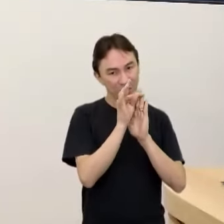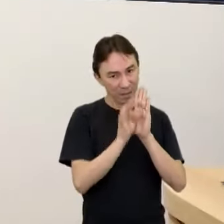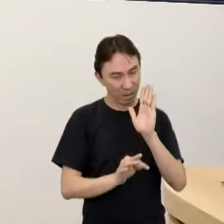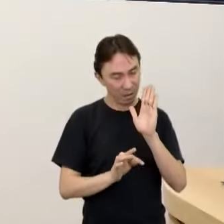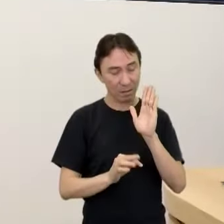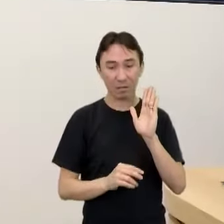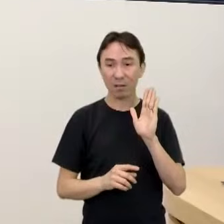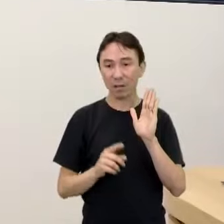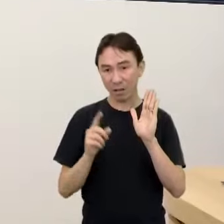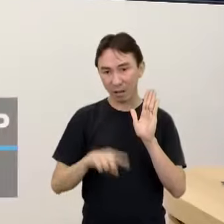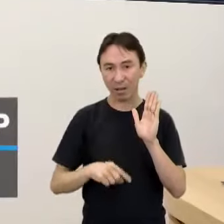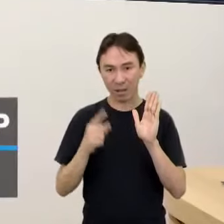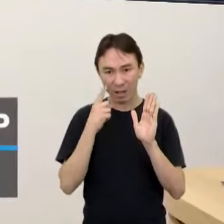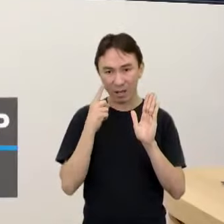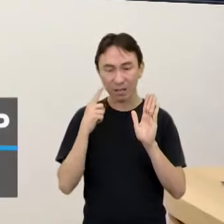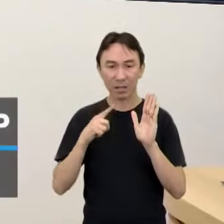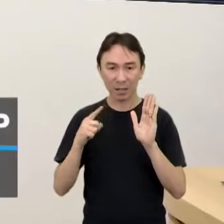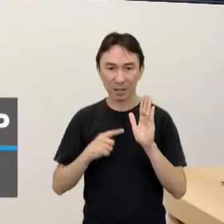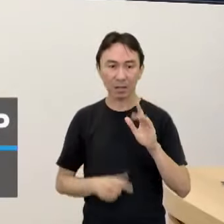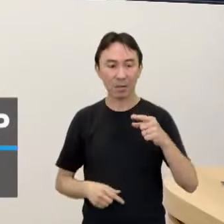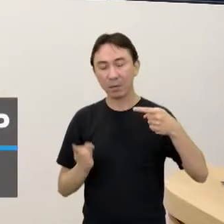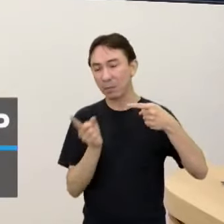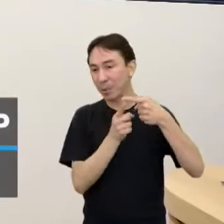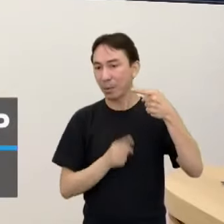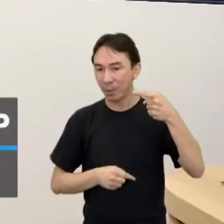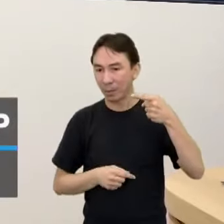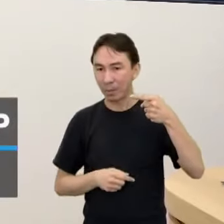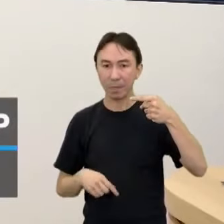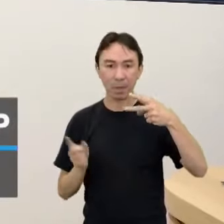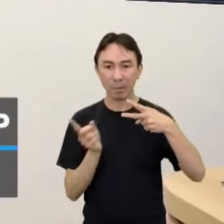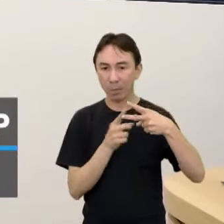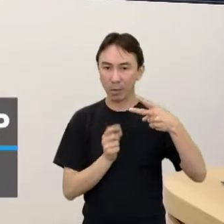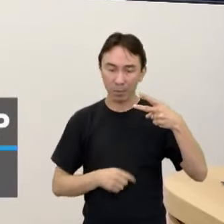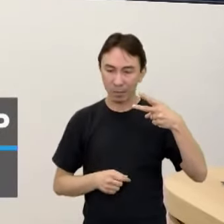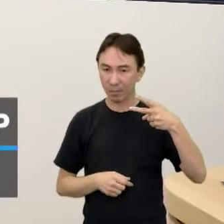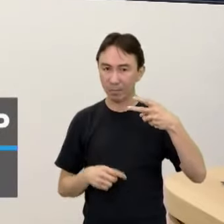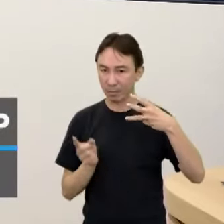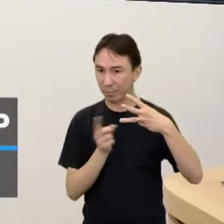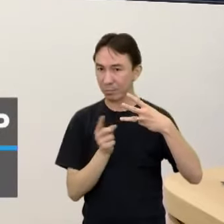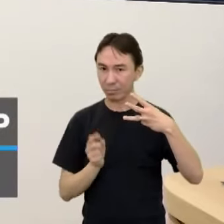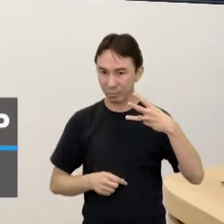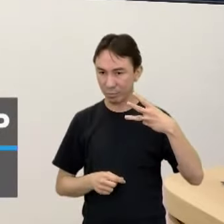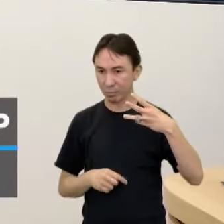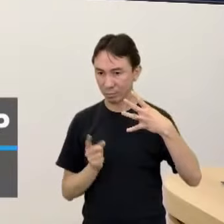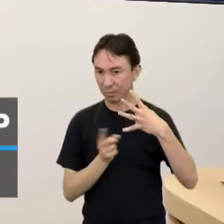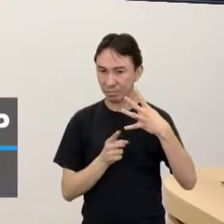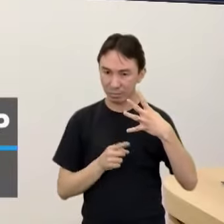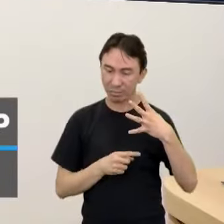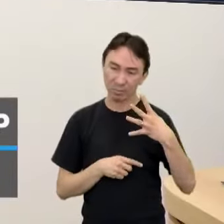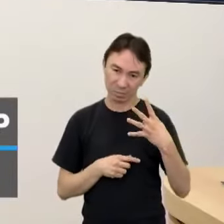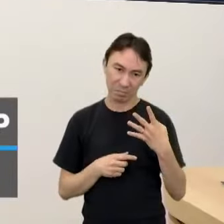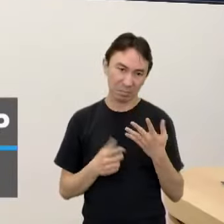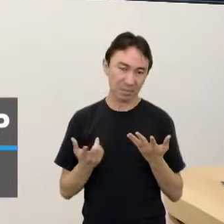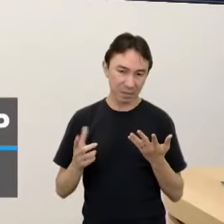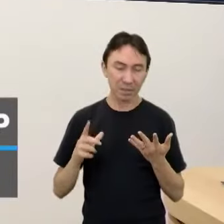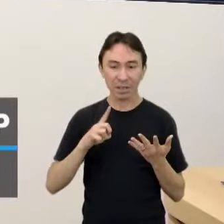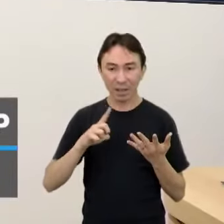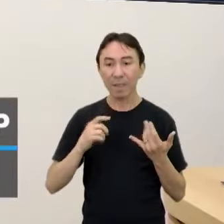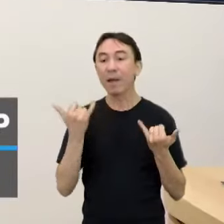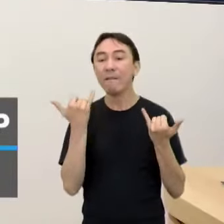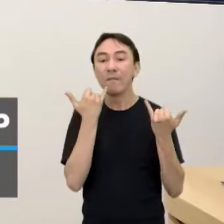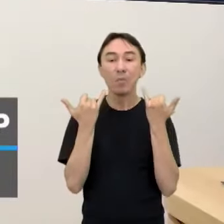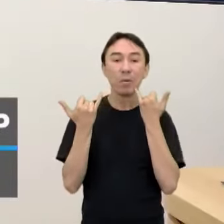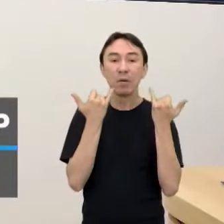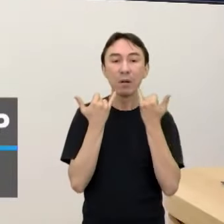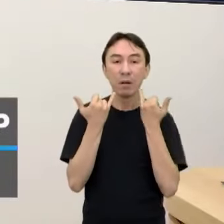em formato de tópicos, né? Então a gente está chamando isso aí de um infográfico. A gente tem informações sobre o